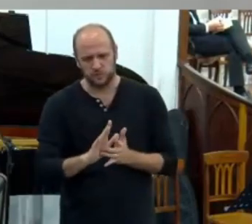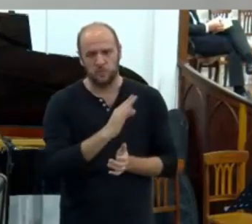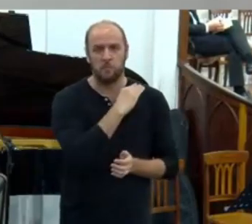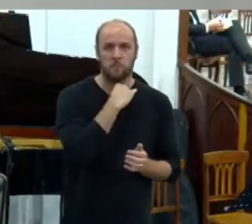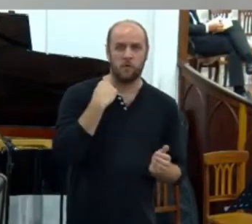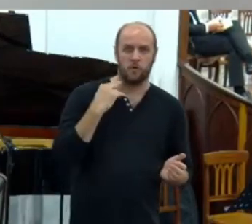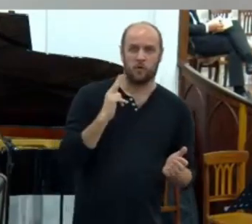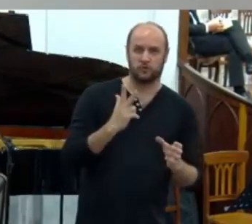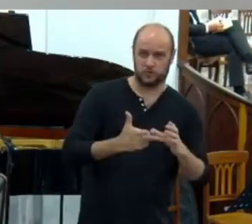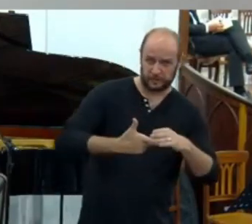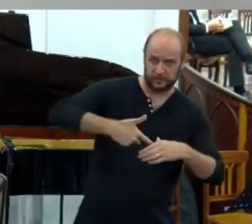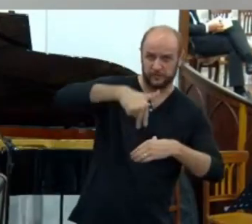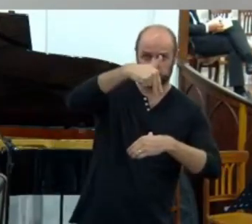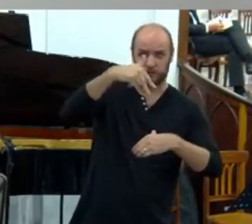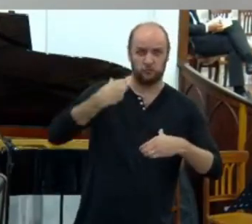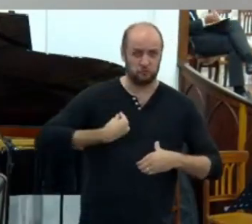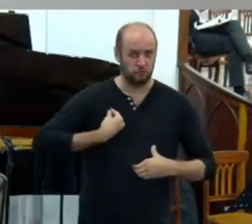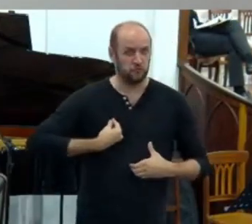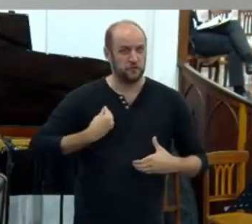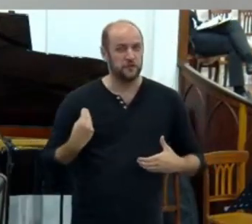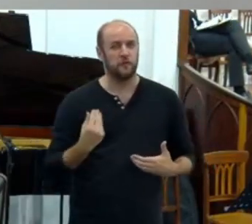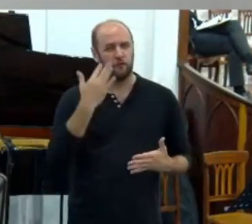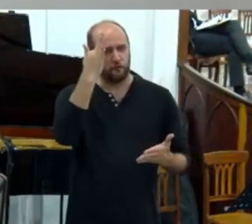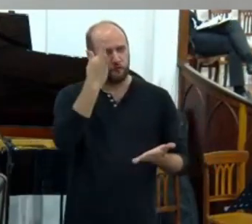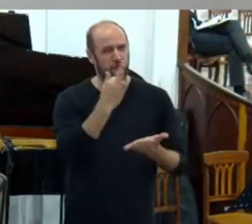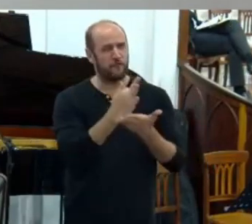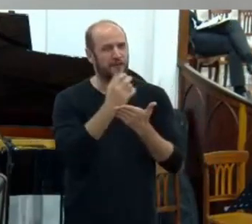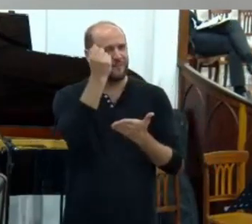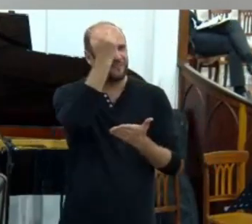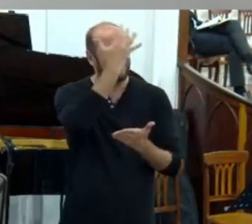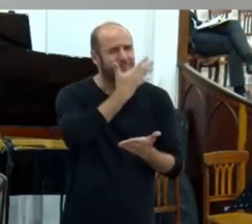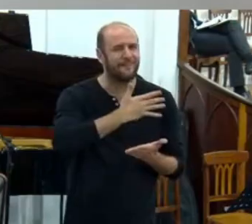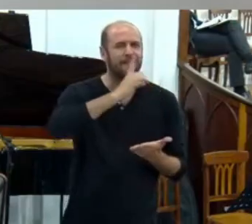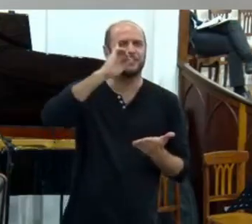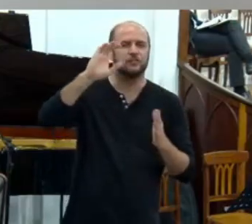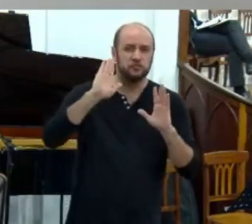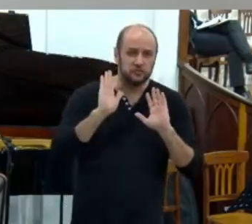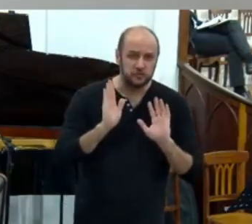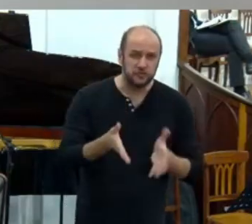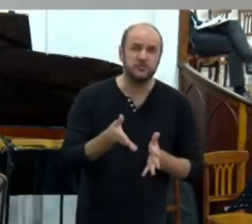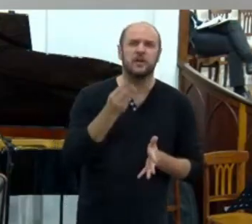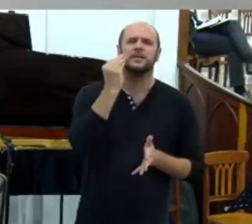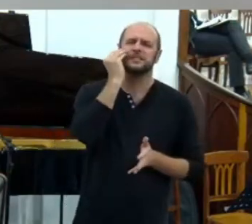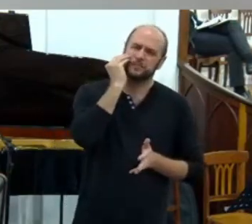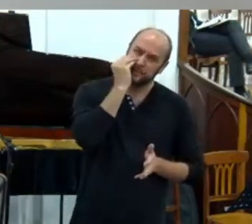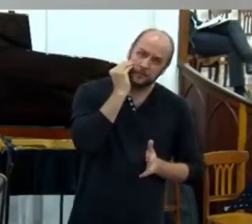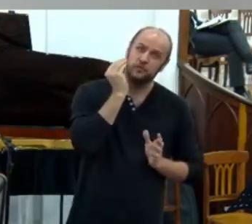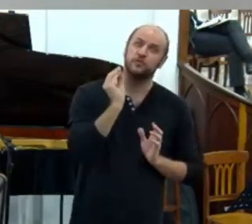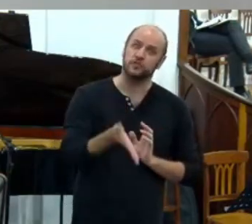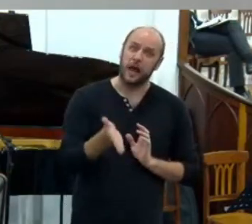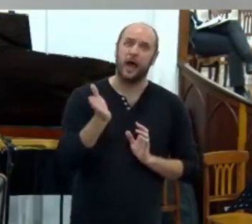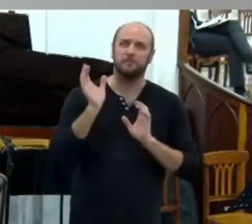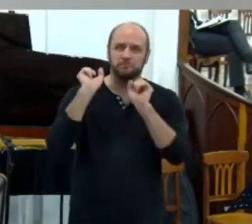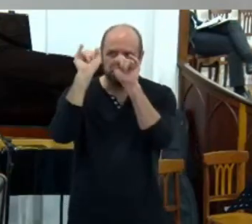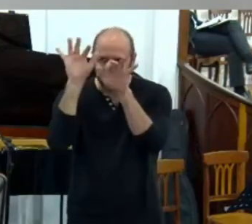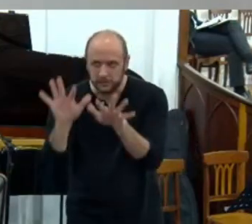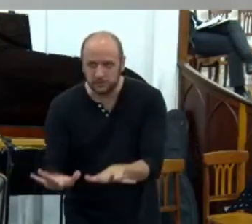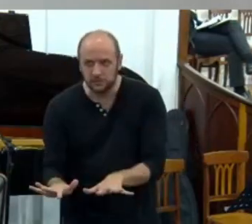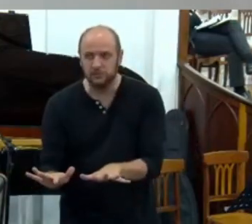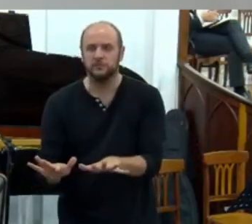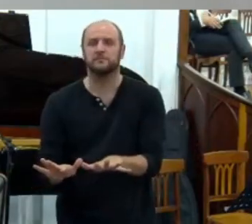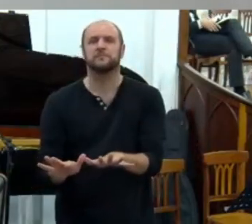morte e ressurreição pela fé, mediante a graça, já provamos dessas bênçãos